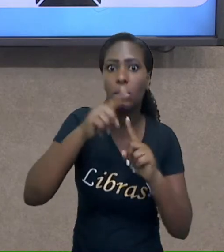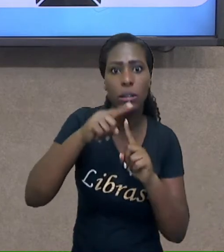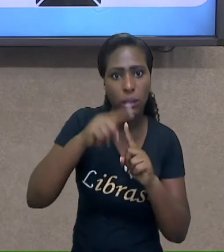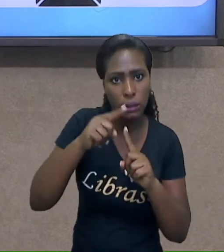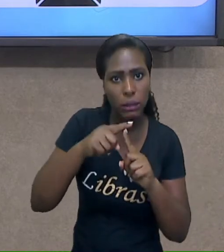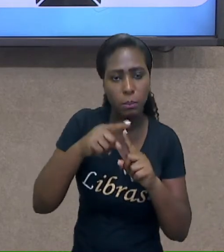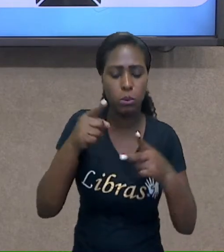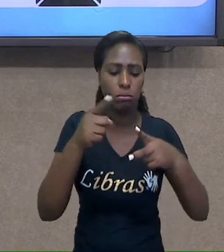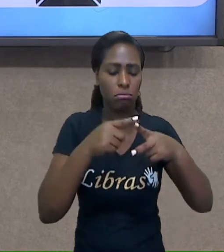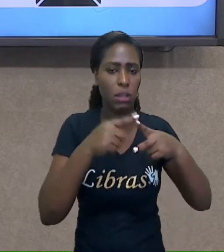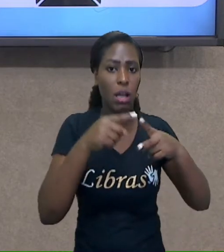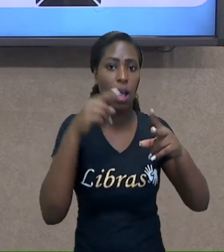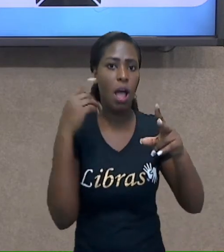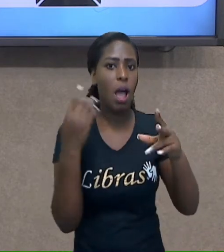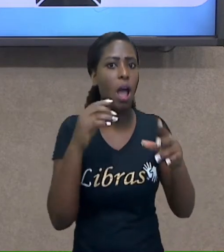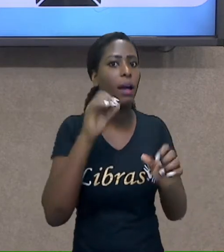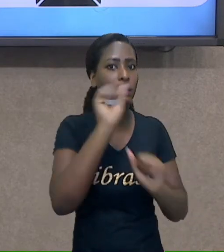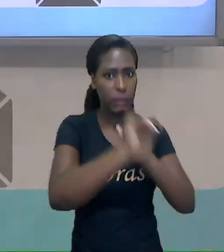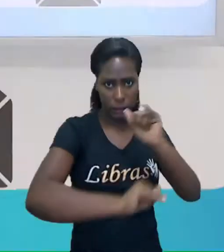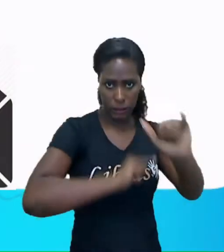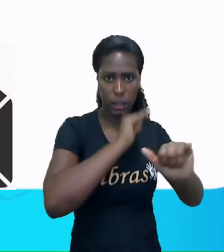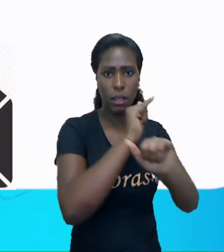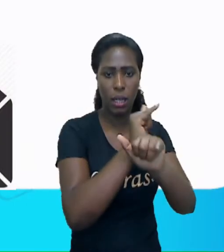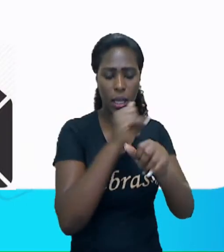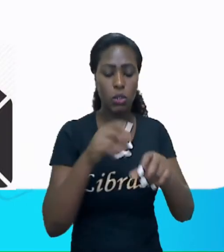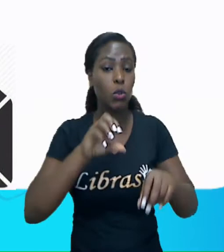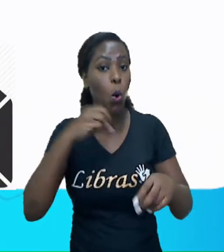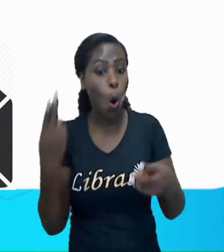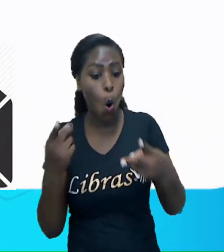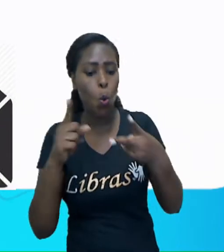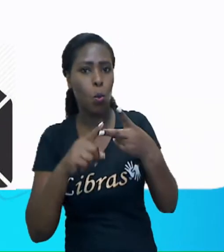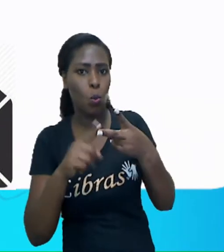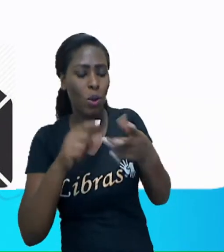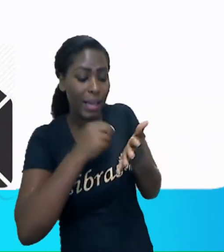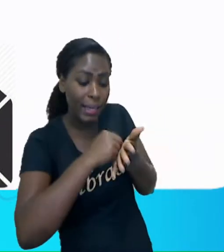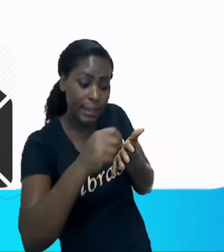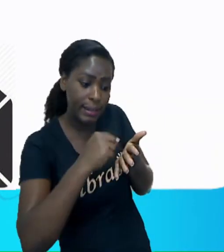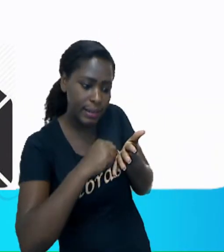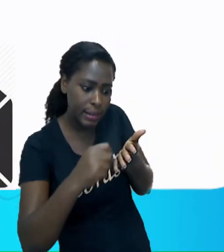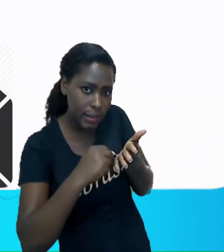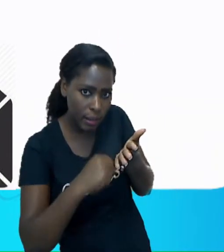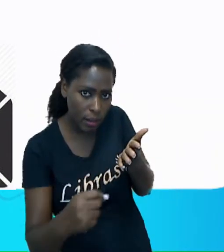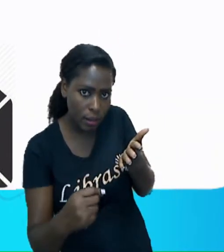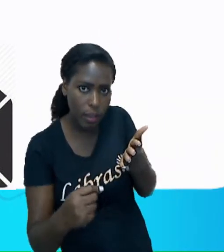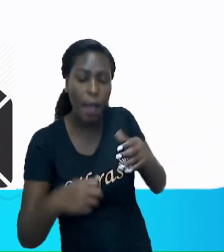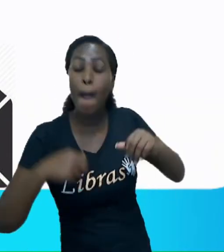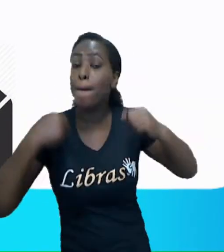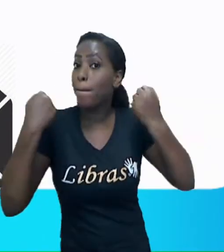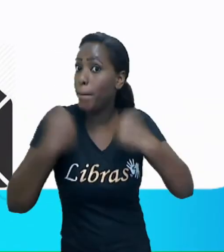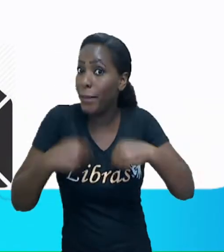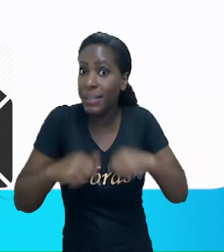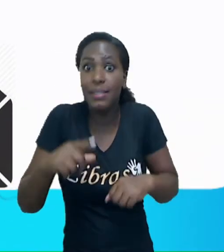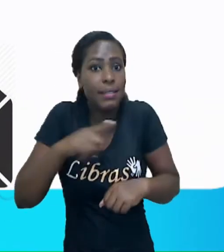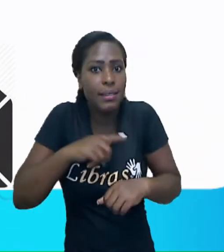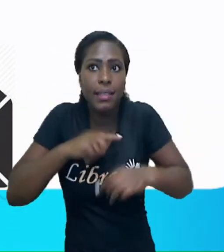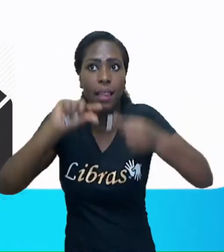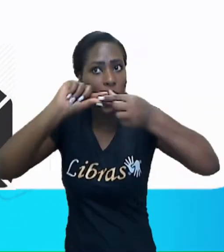Uma saudação, uma exposição, uma fundamentação, o seu pedido e a